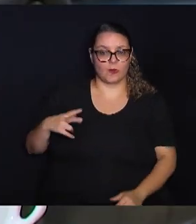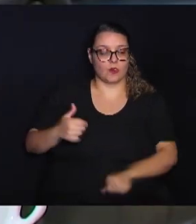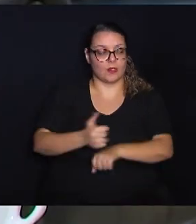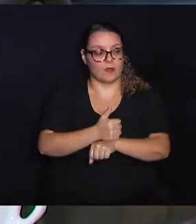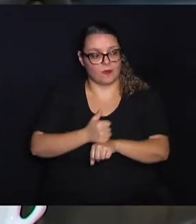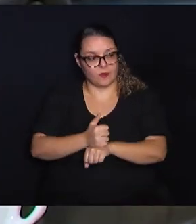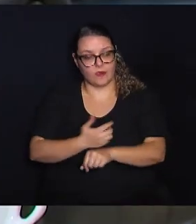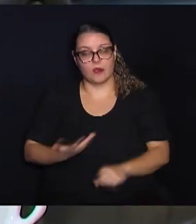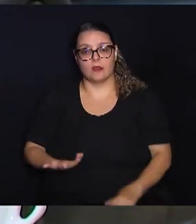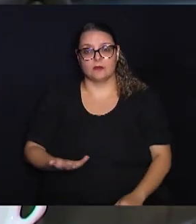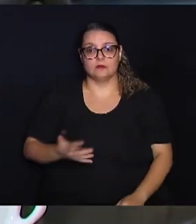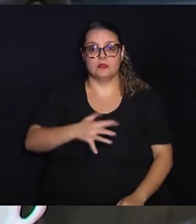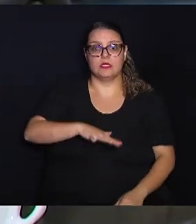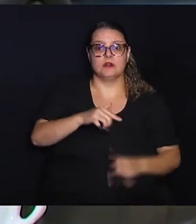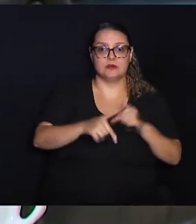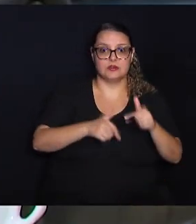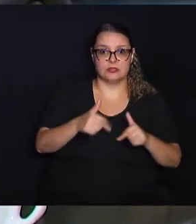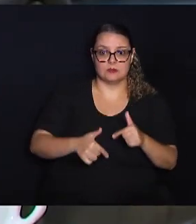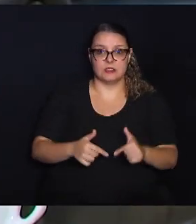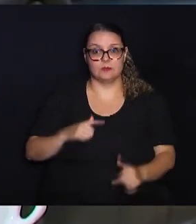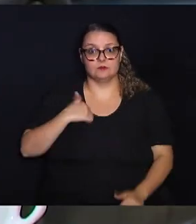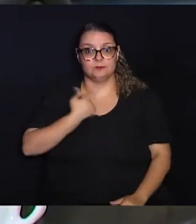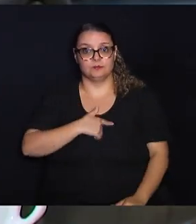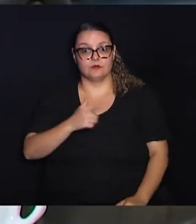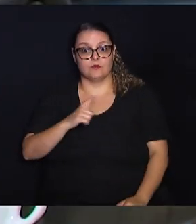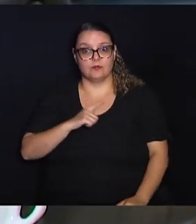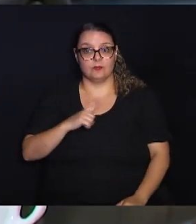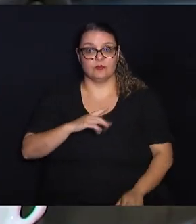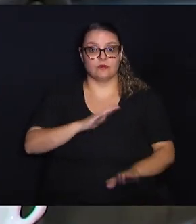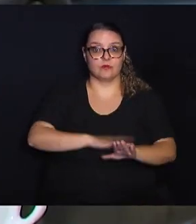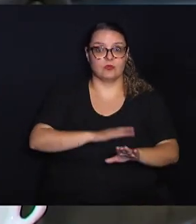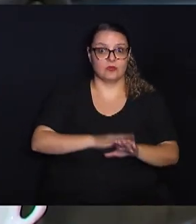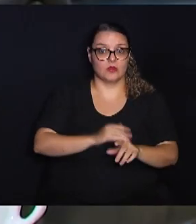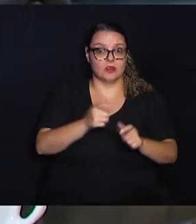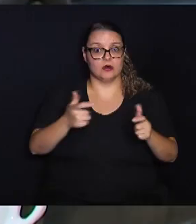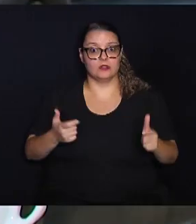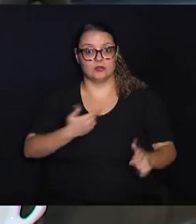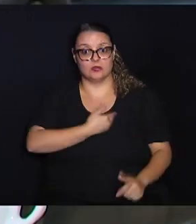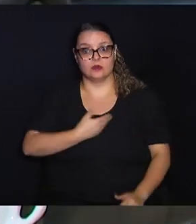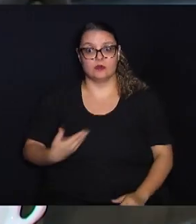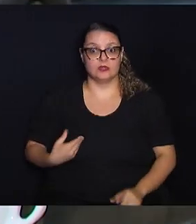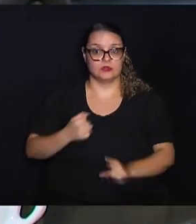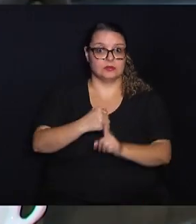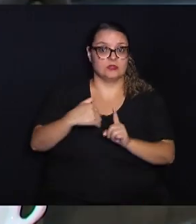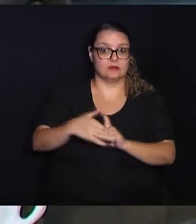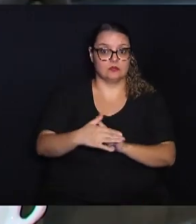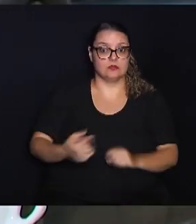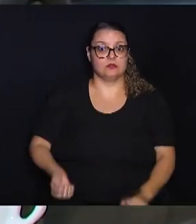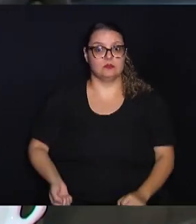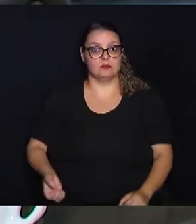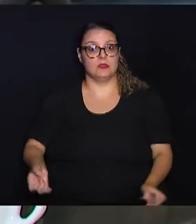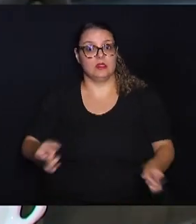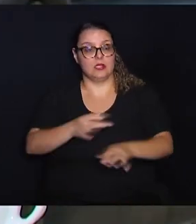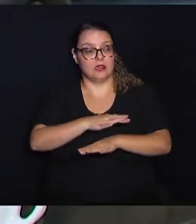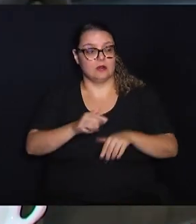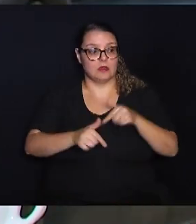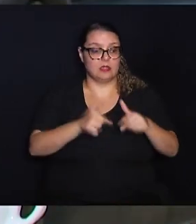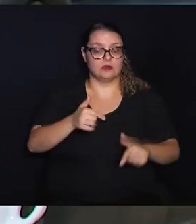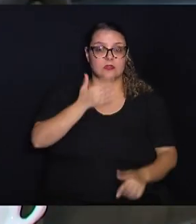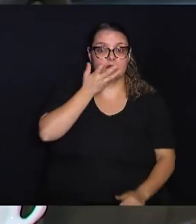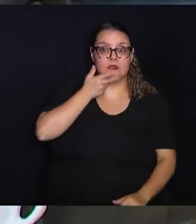para o mercado de trabalho. Nós temos uma ação grande do governo e da sociedade de combate ao trabalho infantil. Sim.